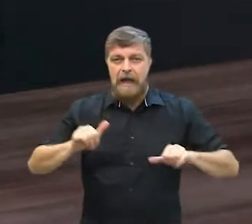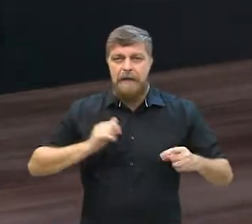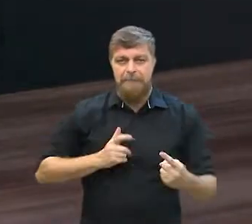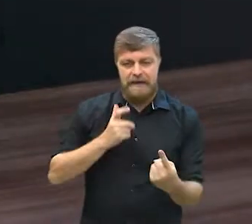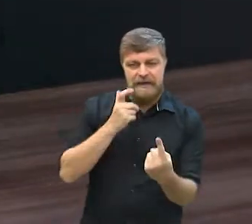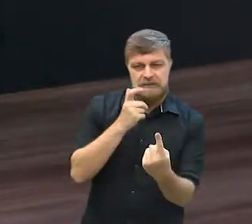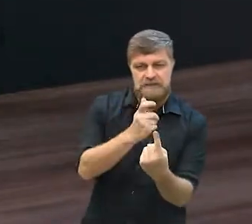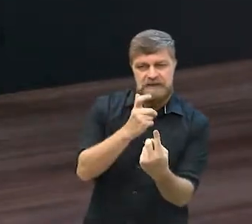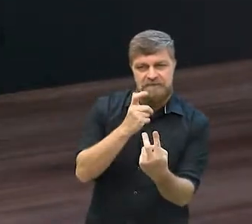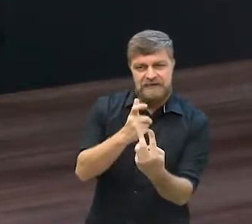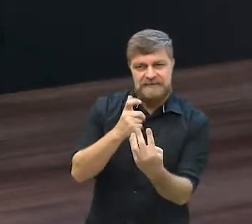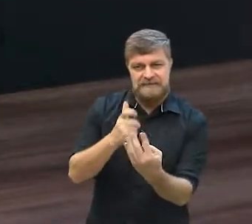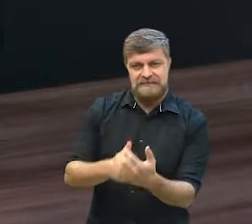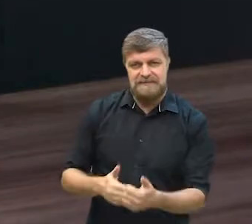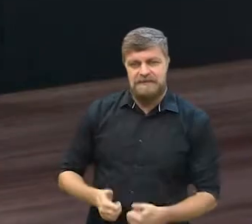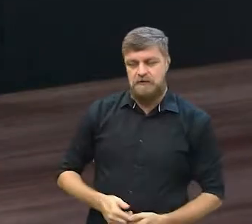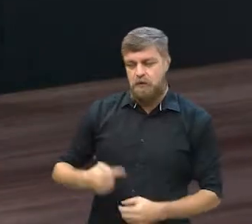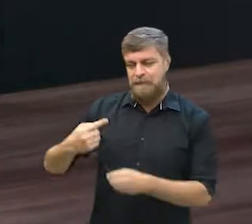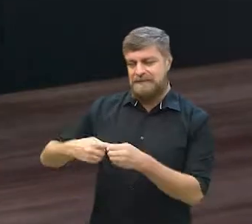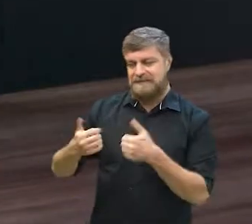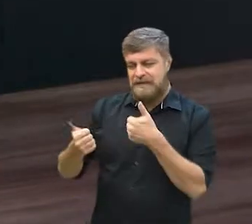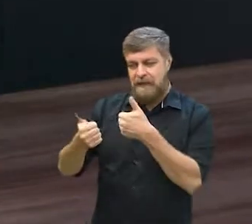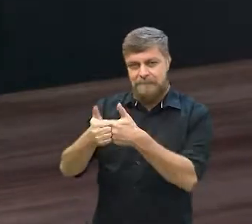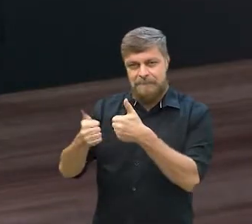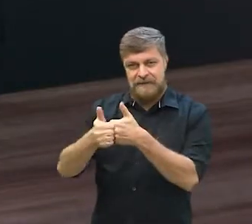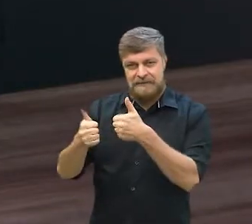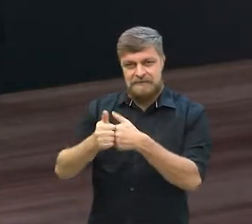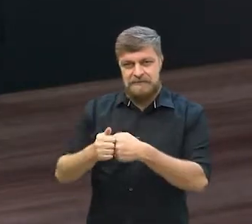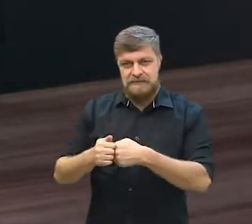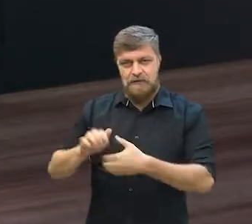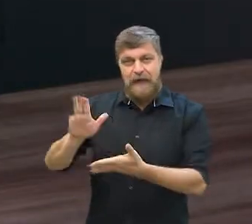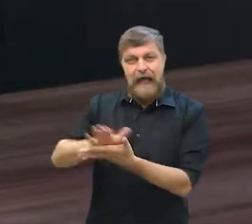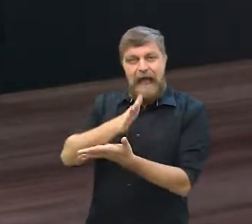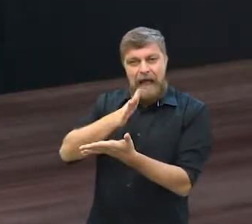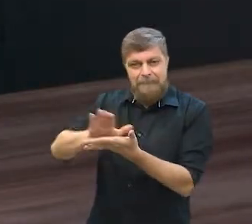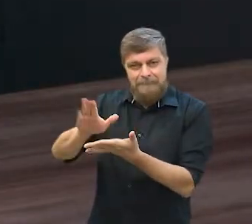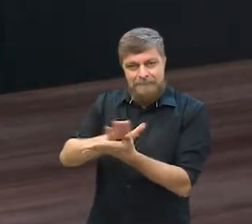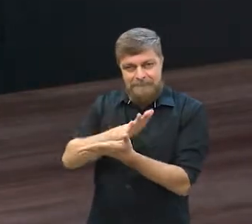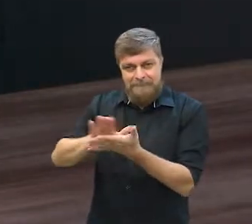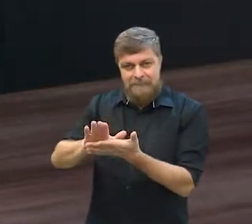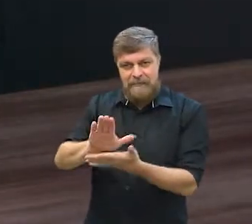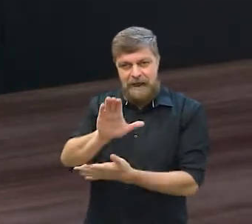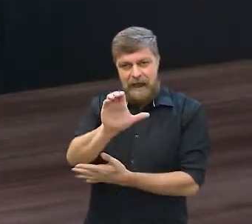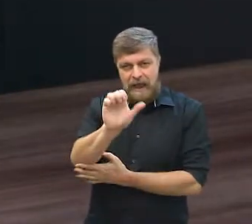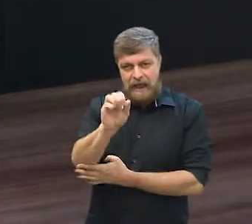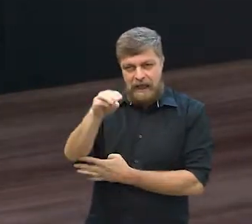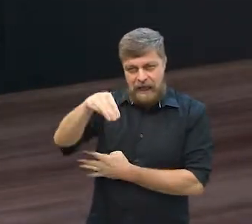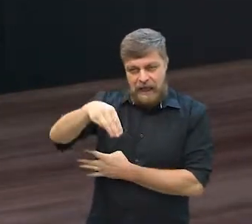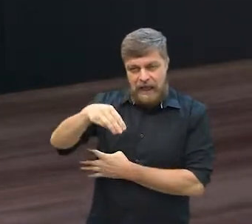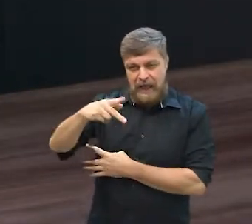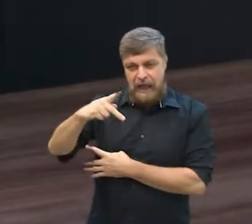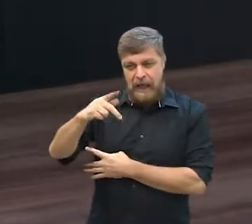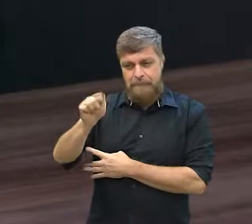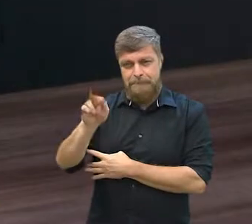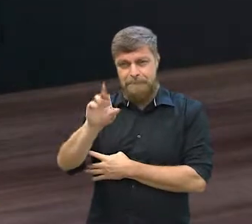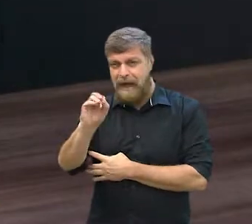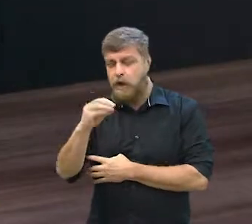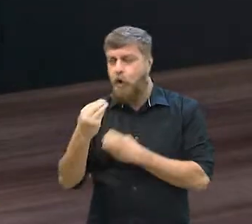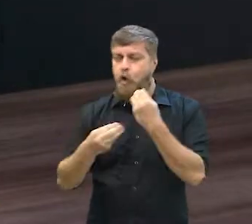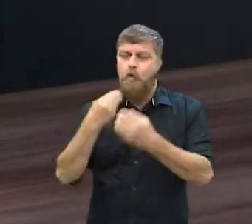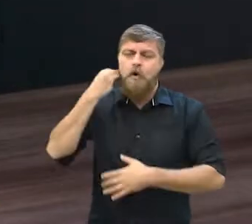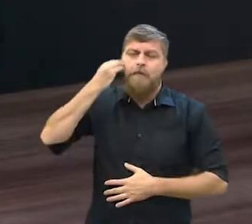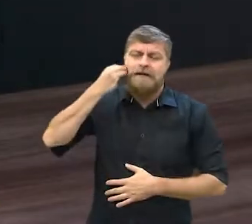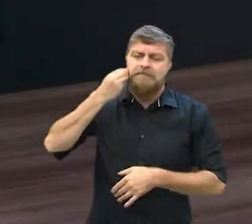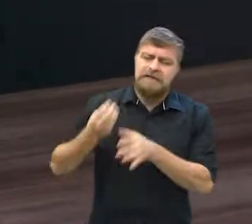uma cidade bem pertinho aqui da nossa sede, que é em Amparo. Eu queria que você contasse para a gente como surgiu essa